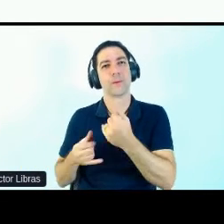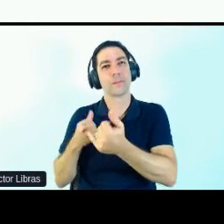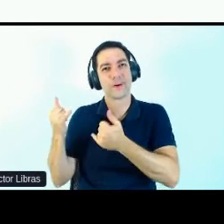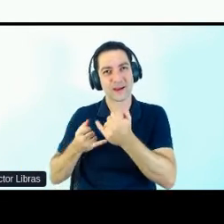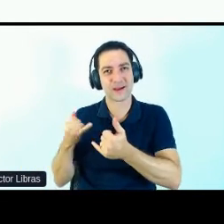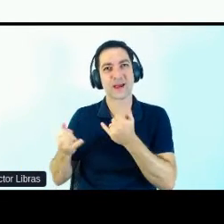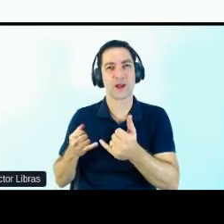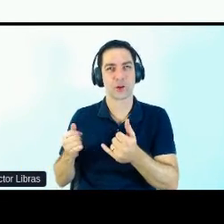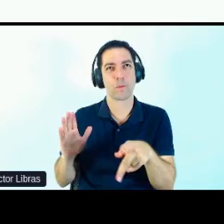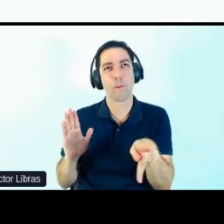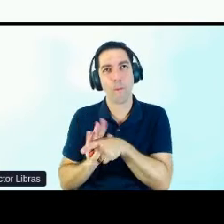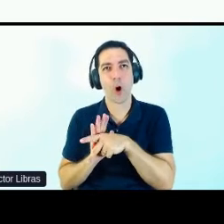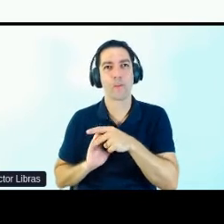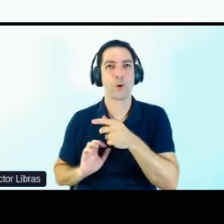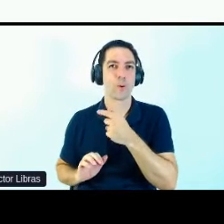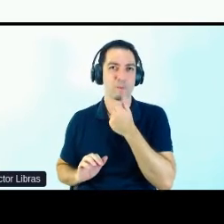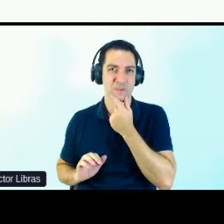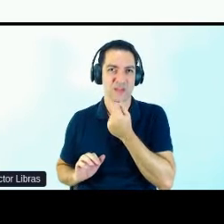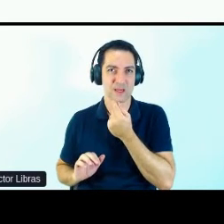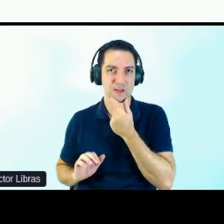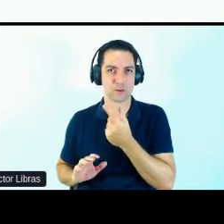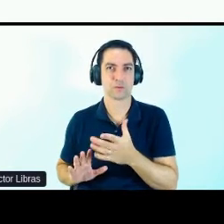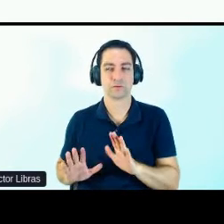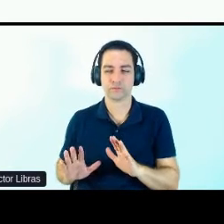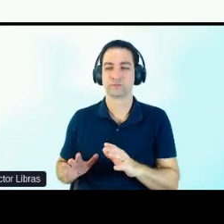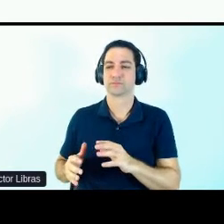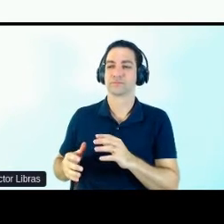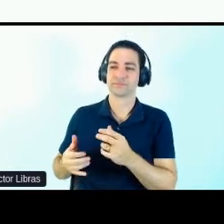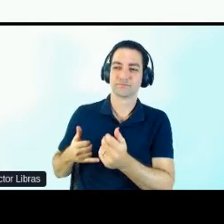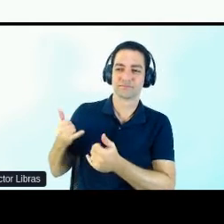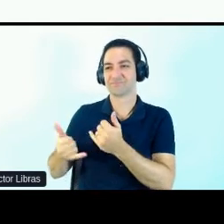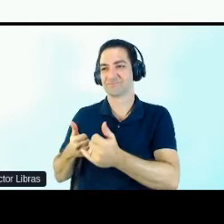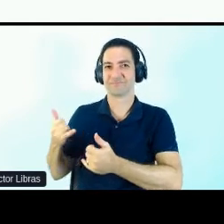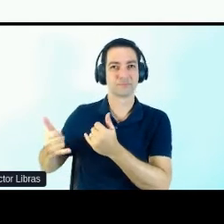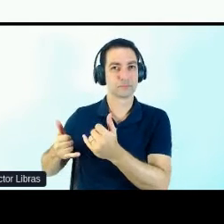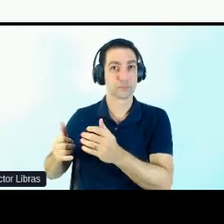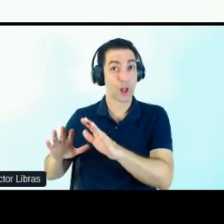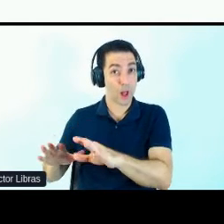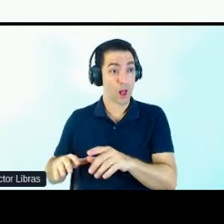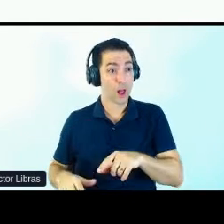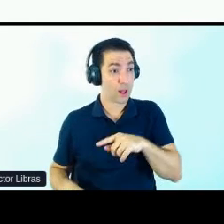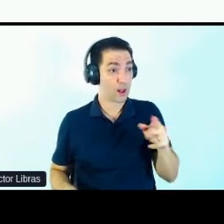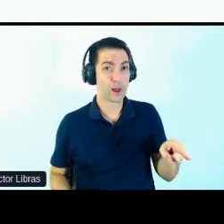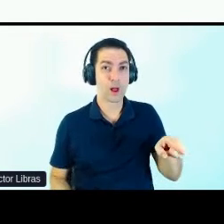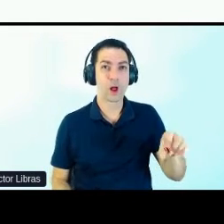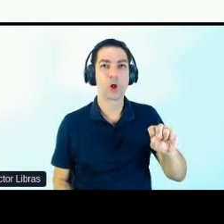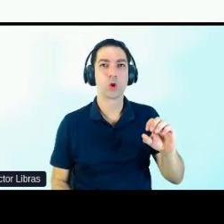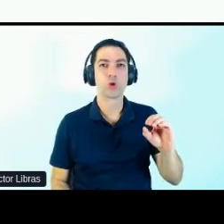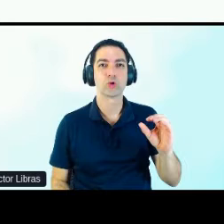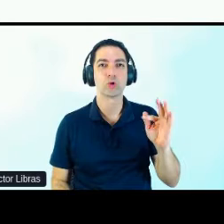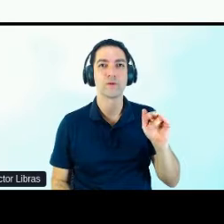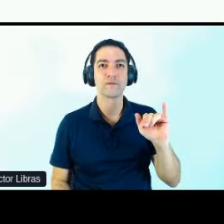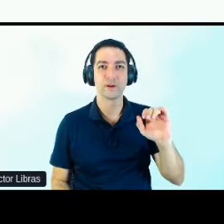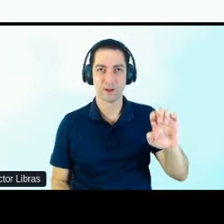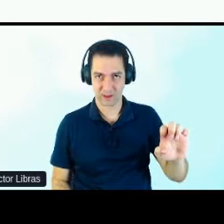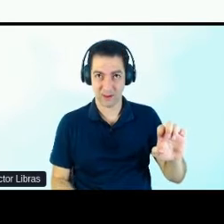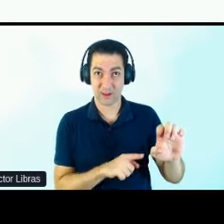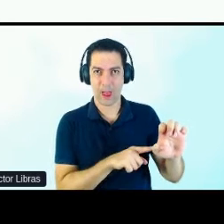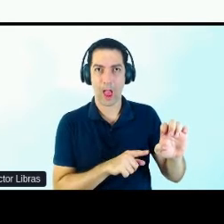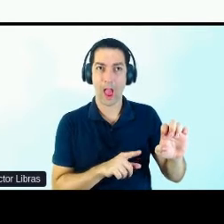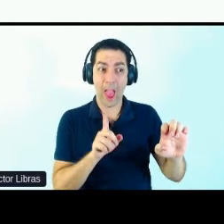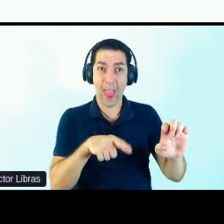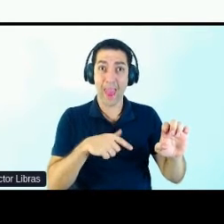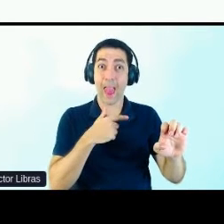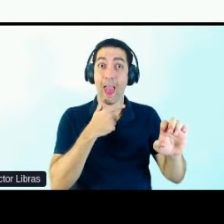e desafiadores. E quando eles brincaram com a Sophie, que era um menino vestido de menina, eles ofereceram a ele somente os brinquedos